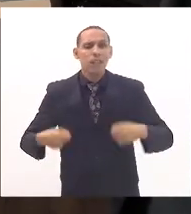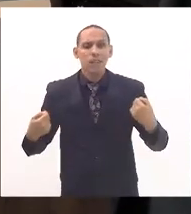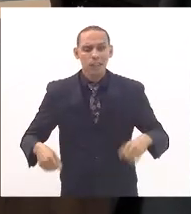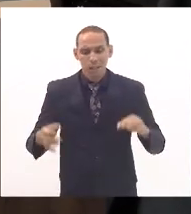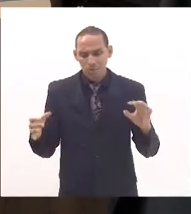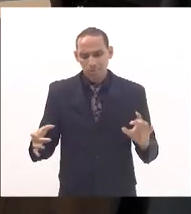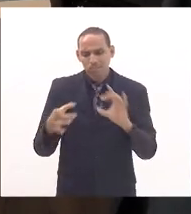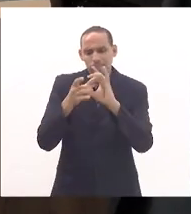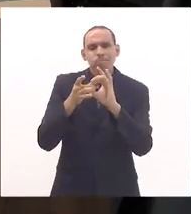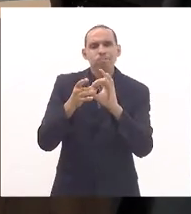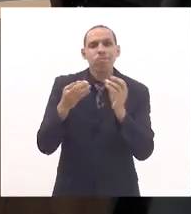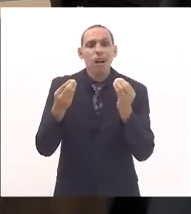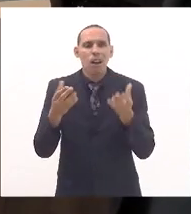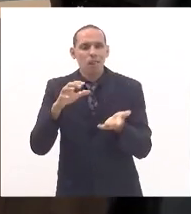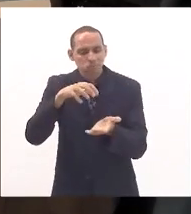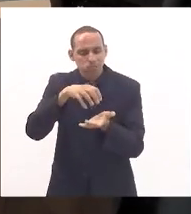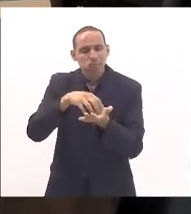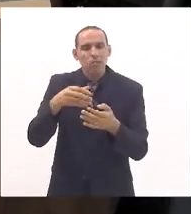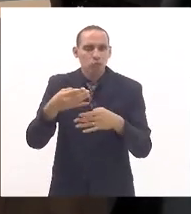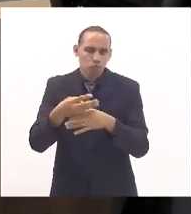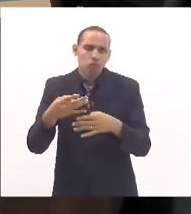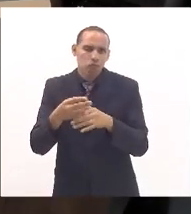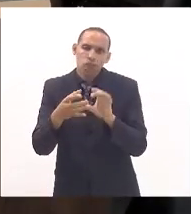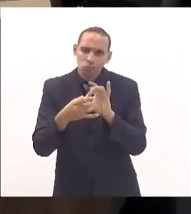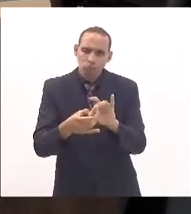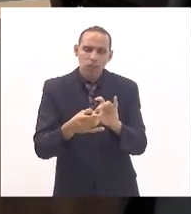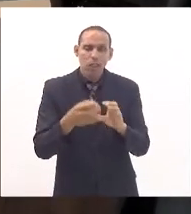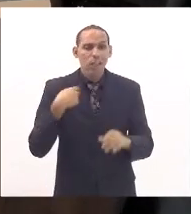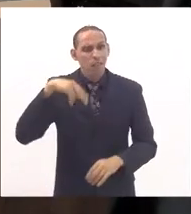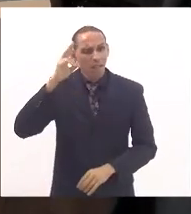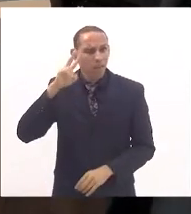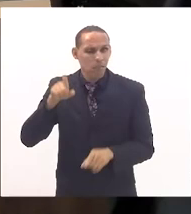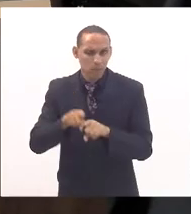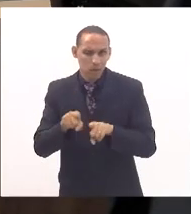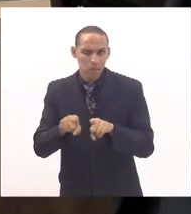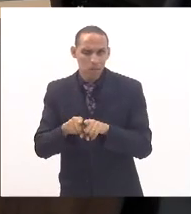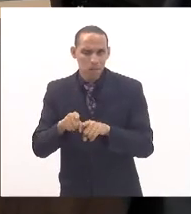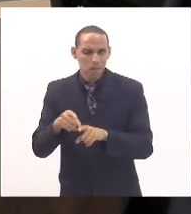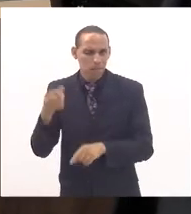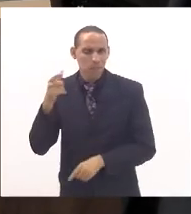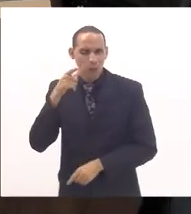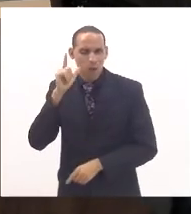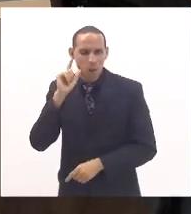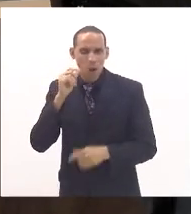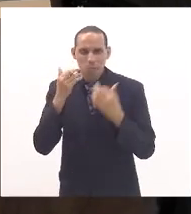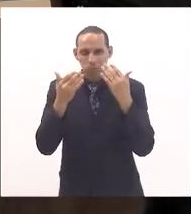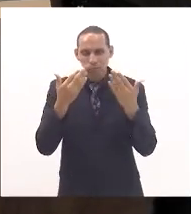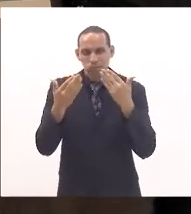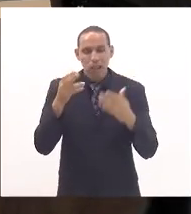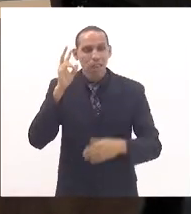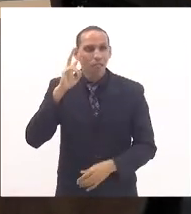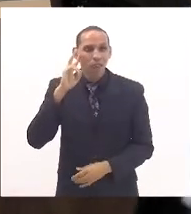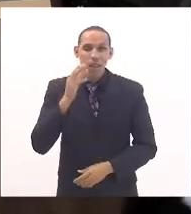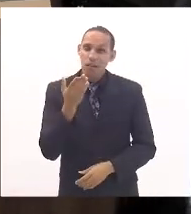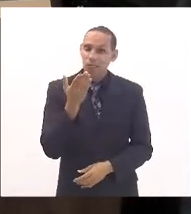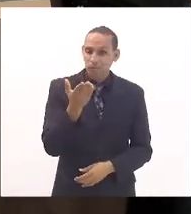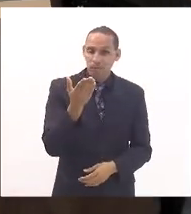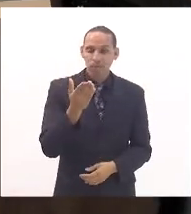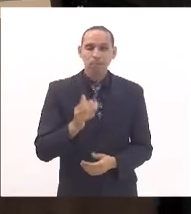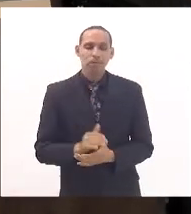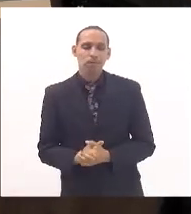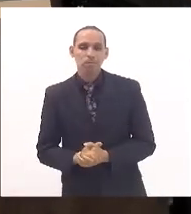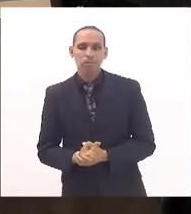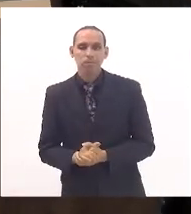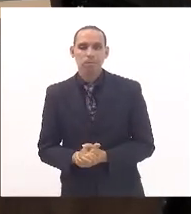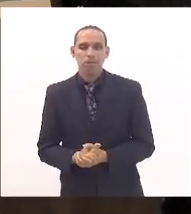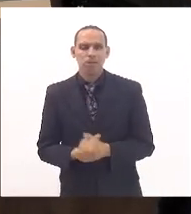concatenadas para o centro da cidade. Lembrei, inclusive, na audiência pública, a ação de Vossa Excelência,